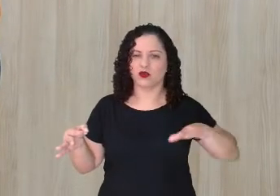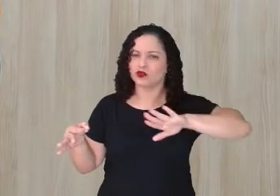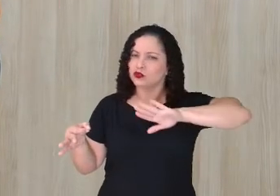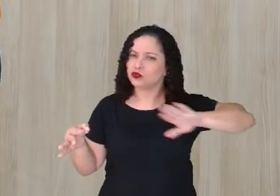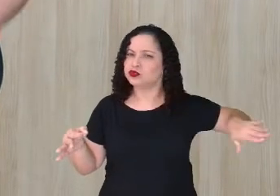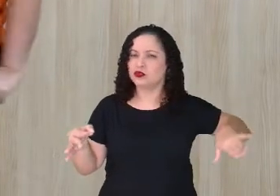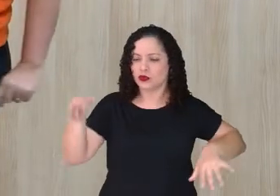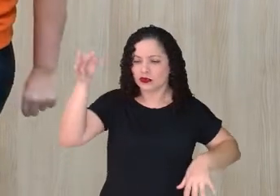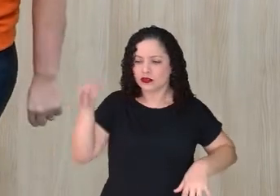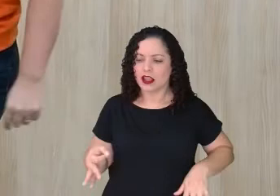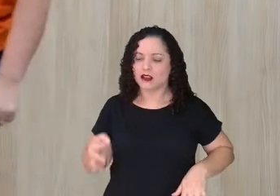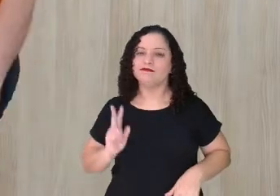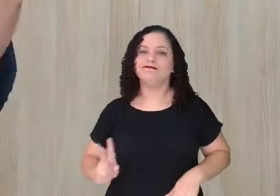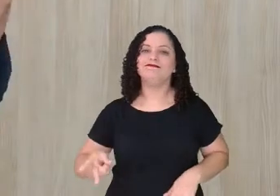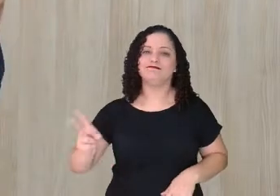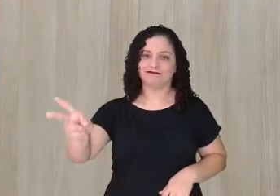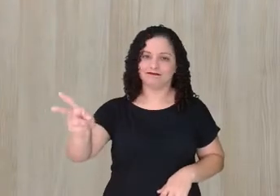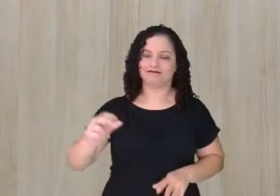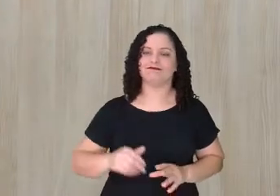ser propagado.